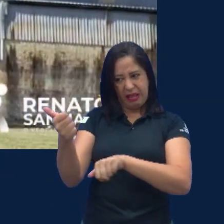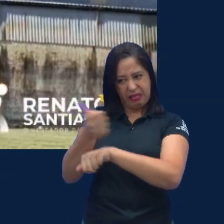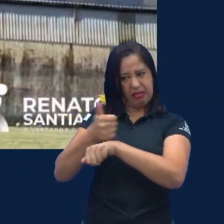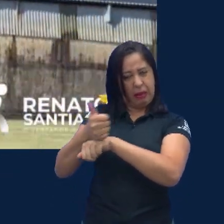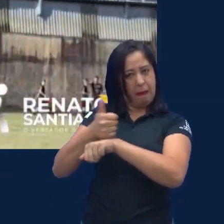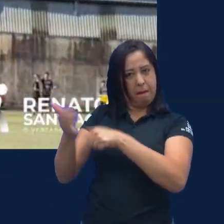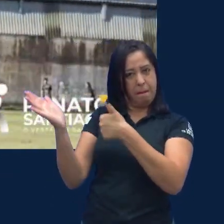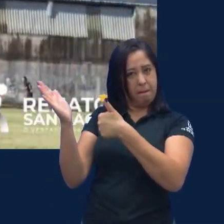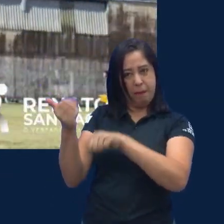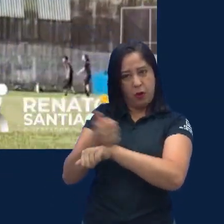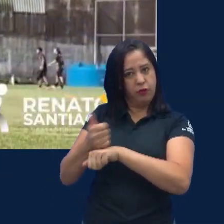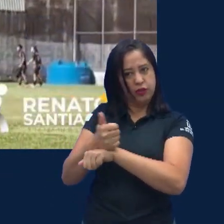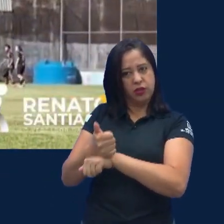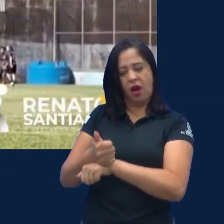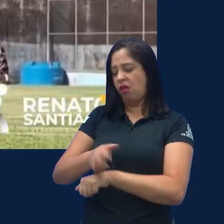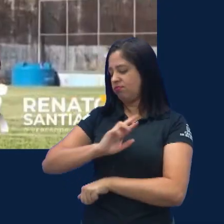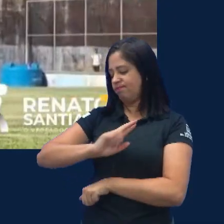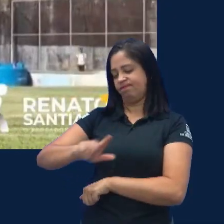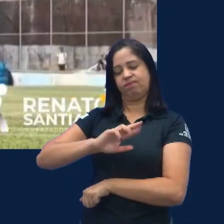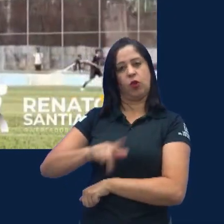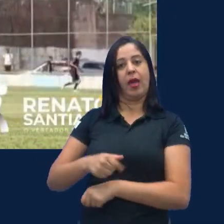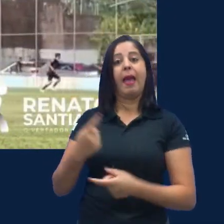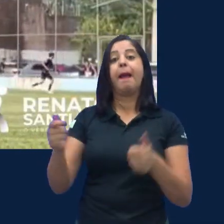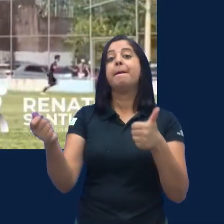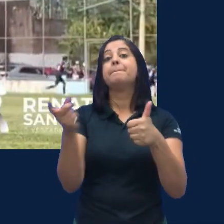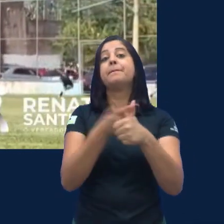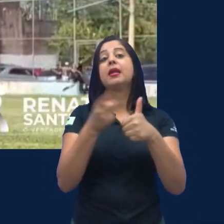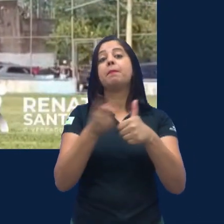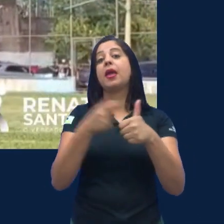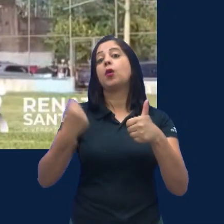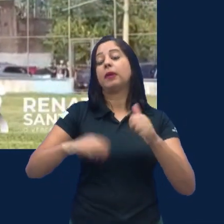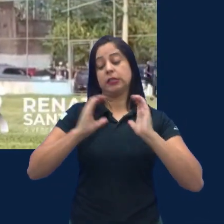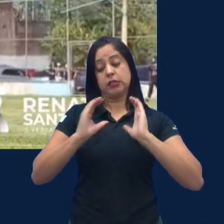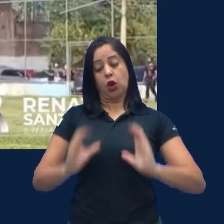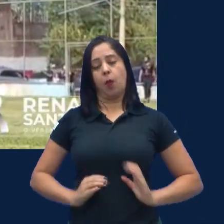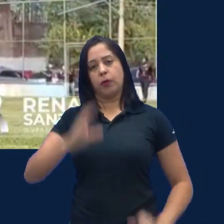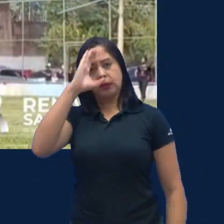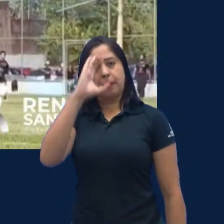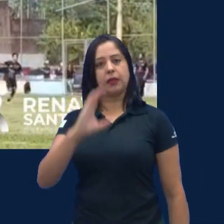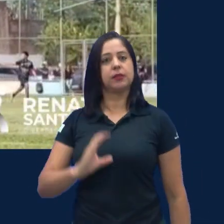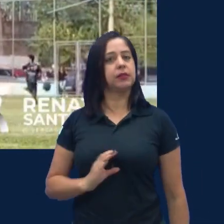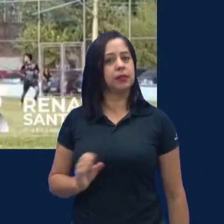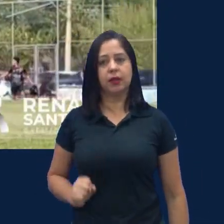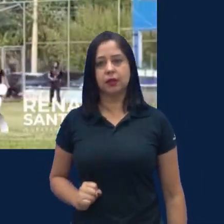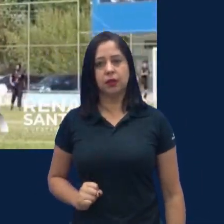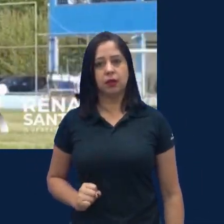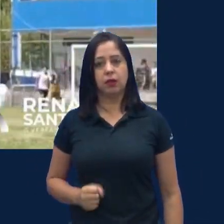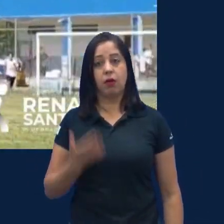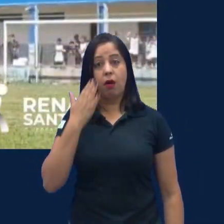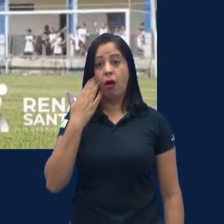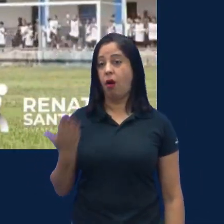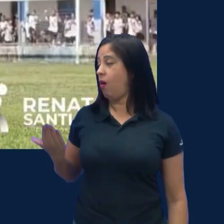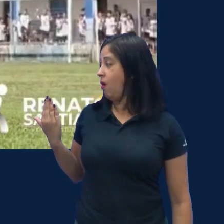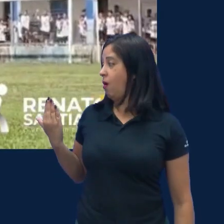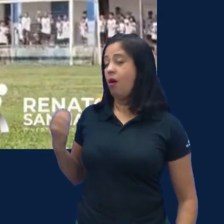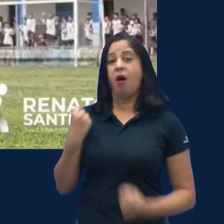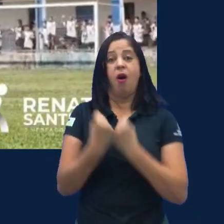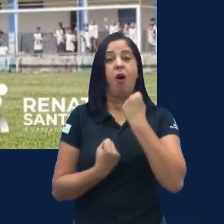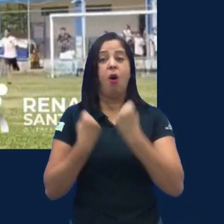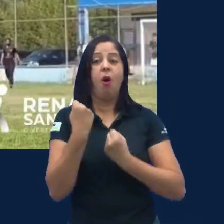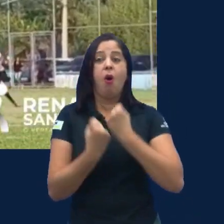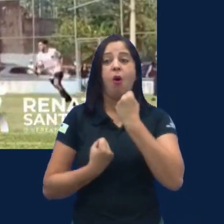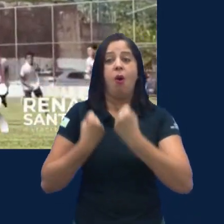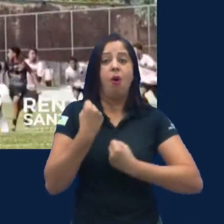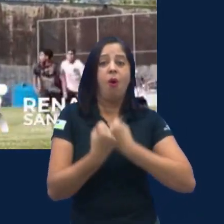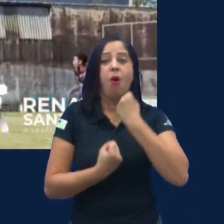se formar como cidadãos. Olha que loucura, cidadãos e pessoas de bem. Os atletas correndo atrás do campo inteiro